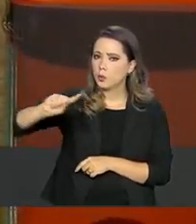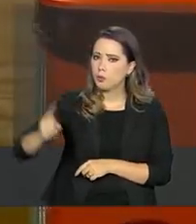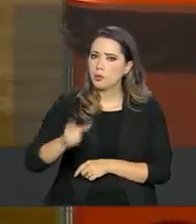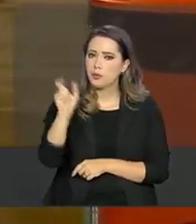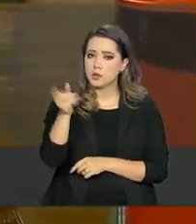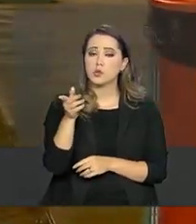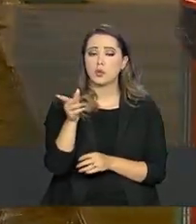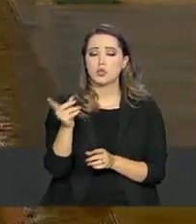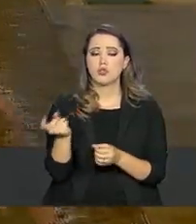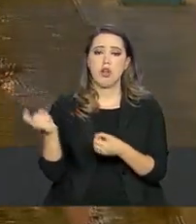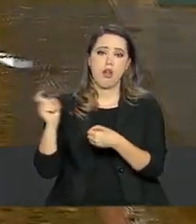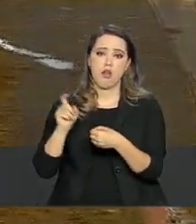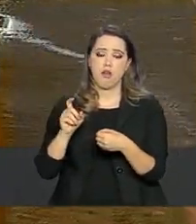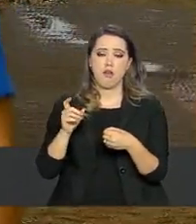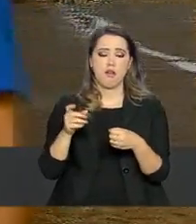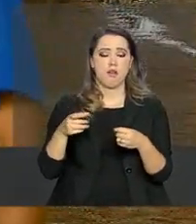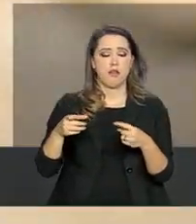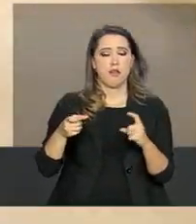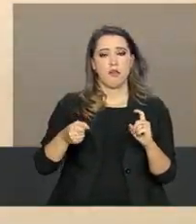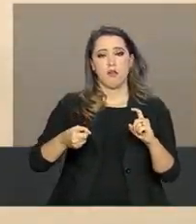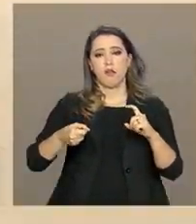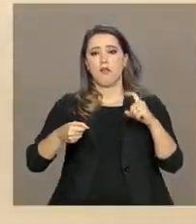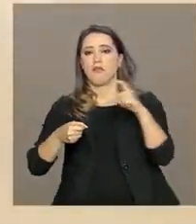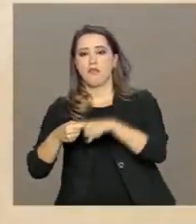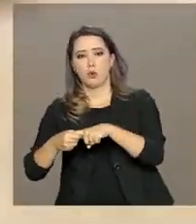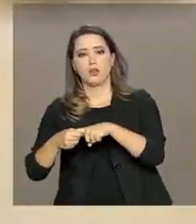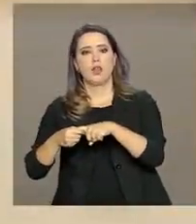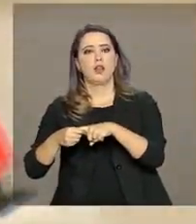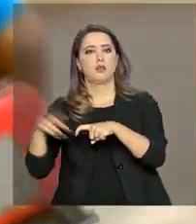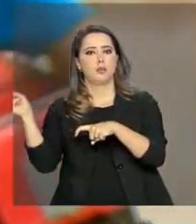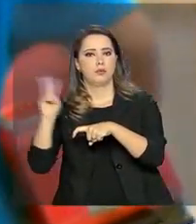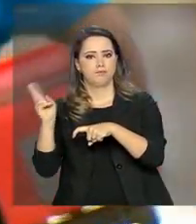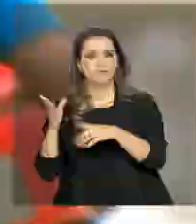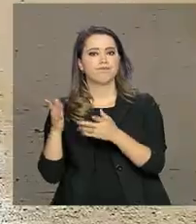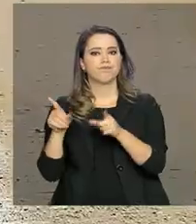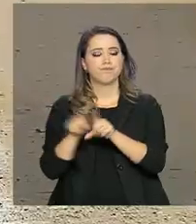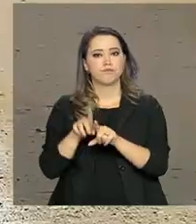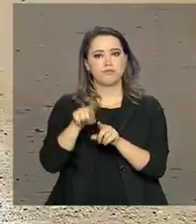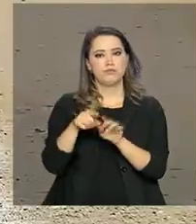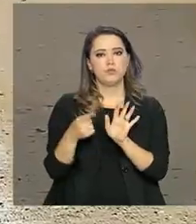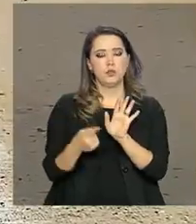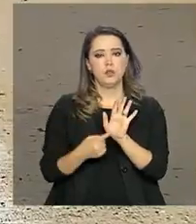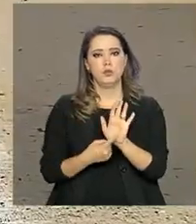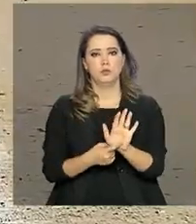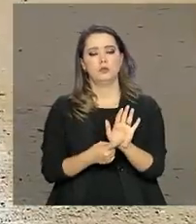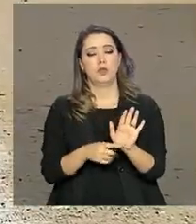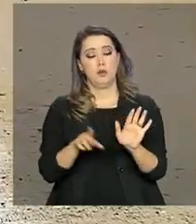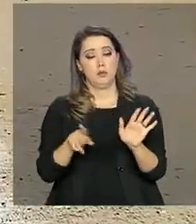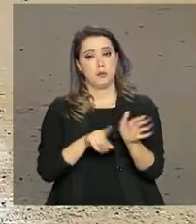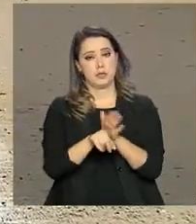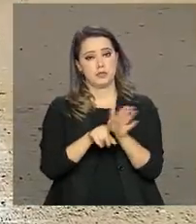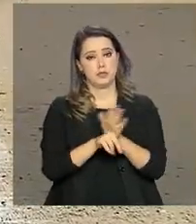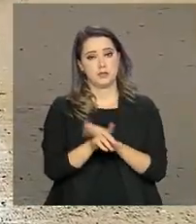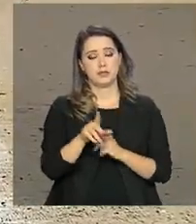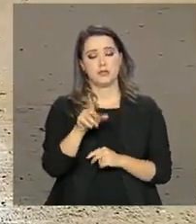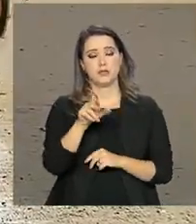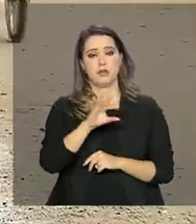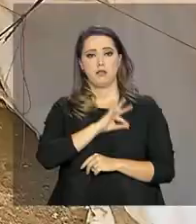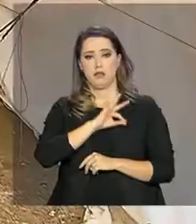seja 54% deles os dados são da polícia federal e mostram que a maioria 47